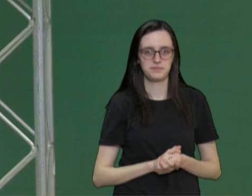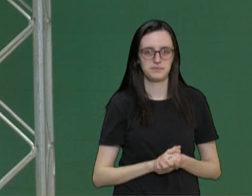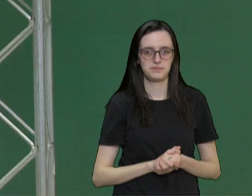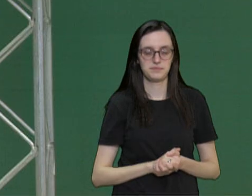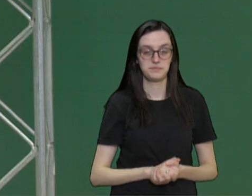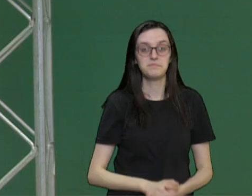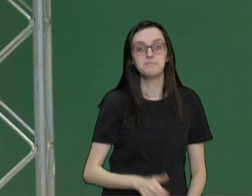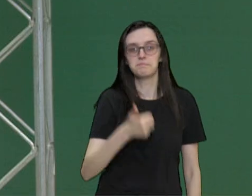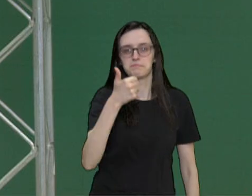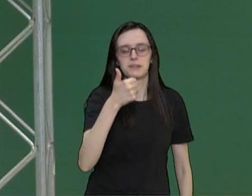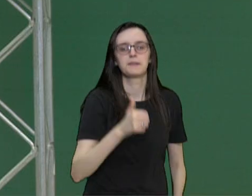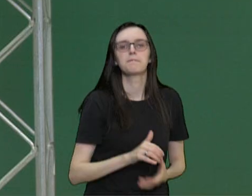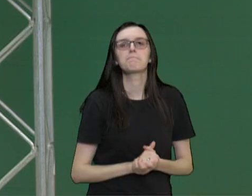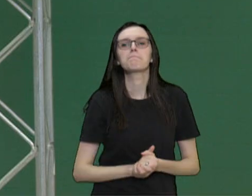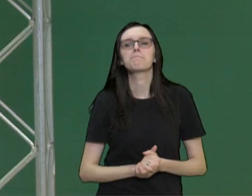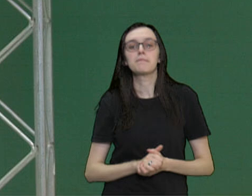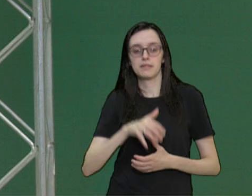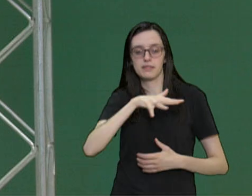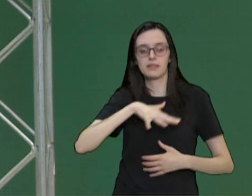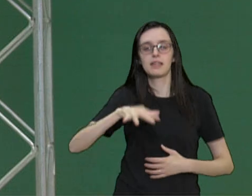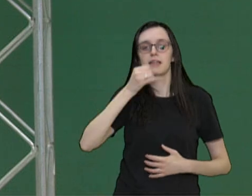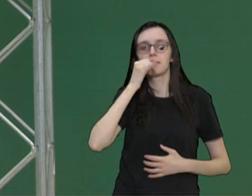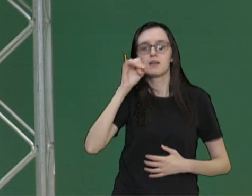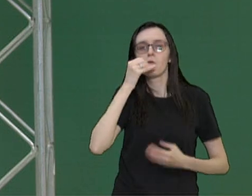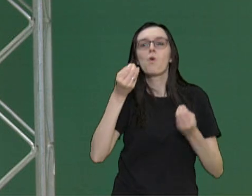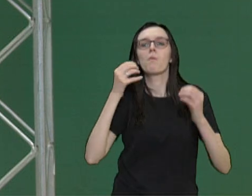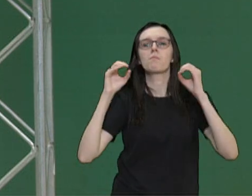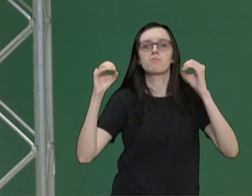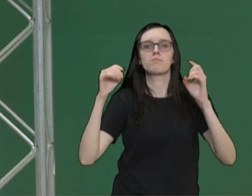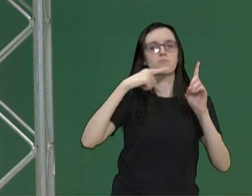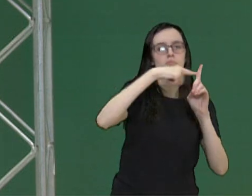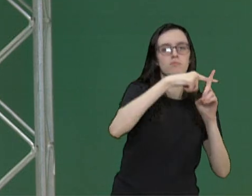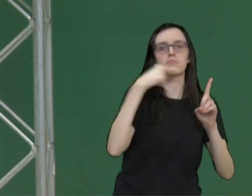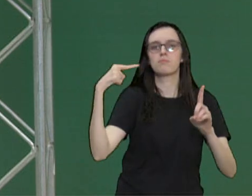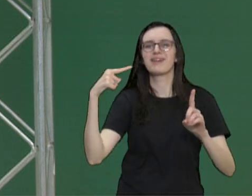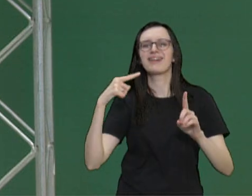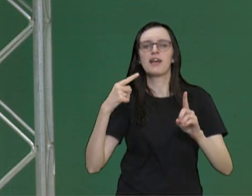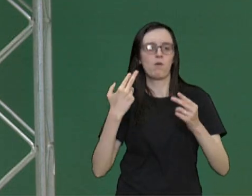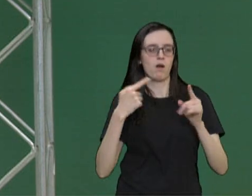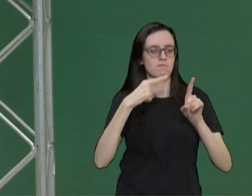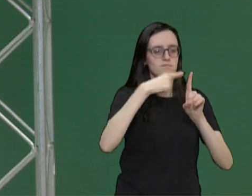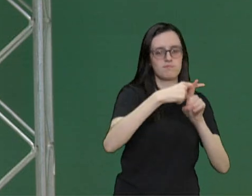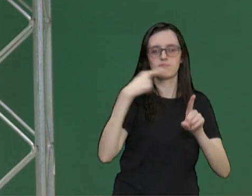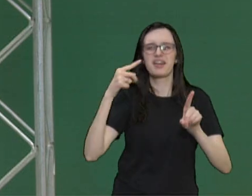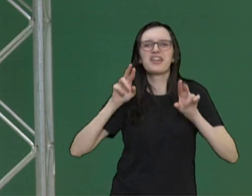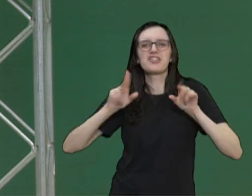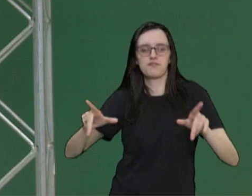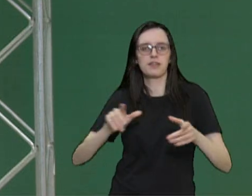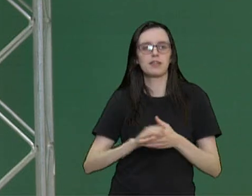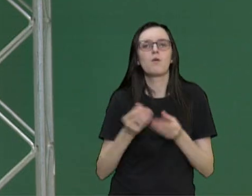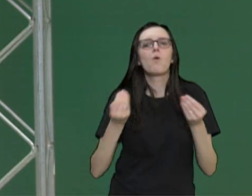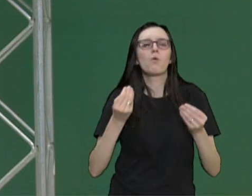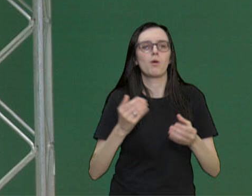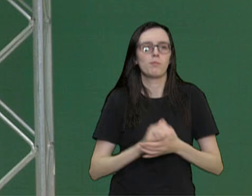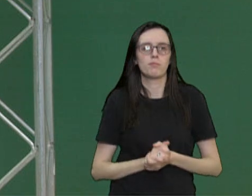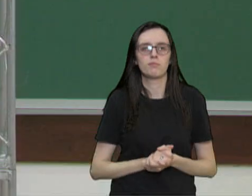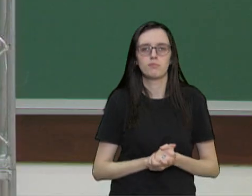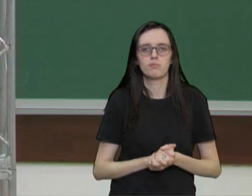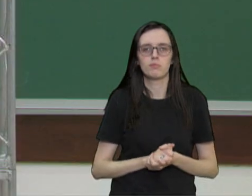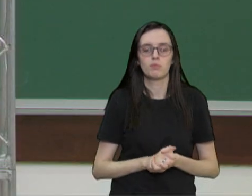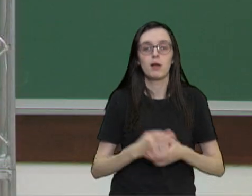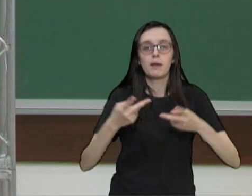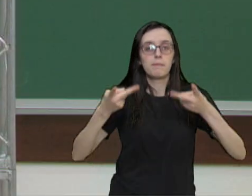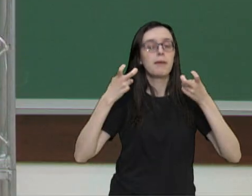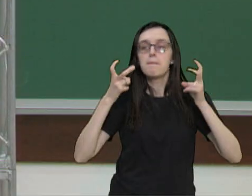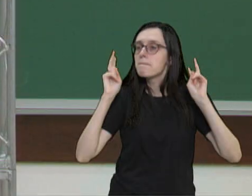Tudo bem, então veja, campo elétrico entre cargas de sinais opostos. Aqui nós temos a carga positiva e a negativa. Veja que os